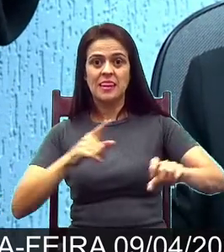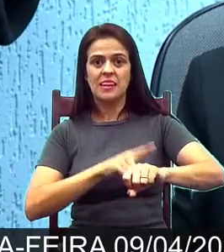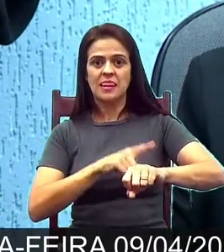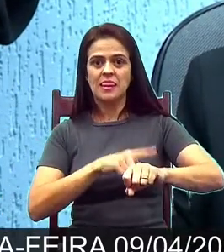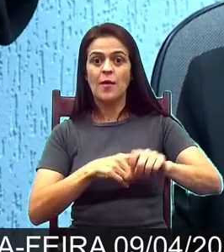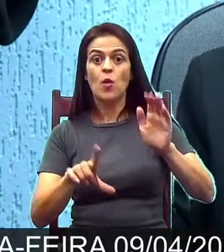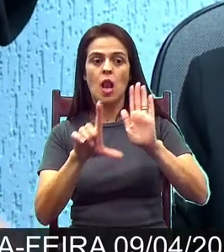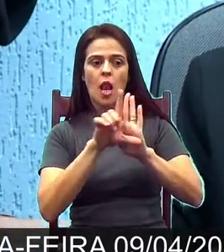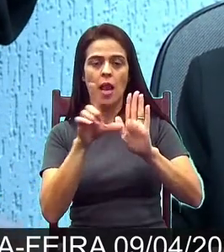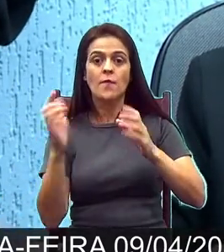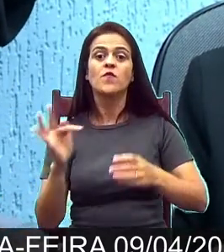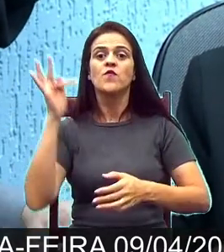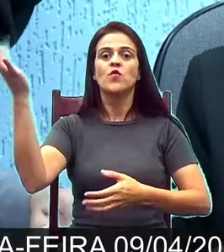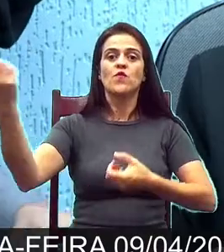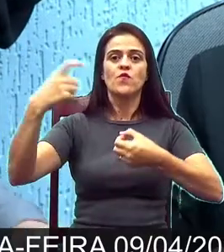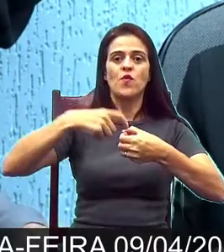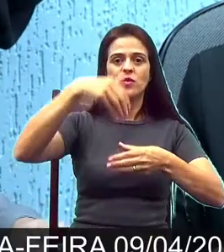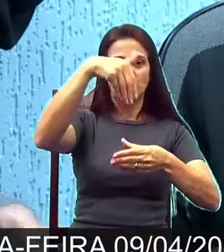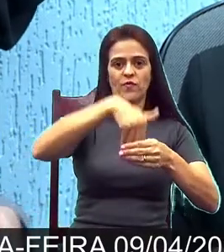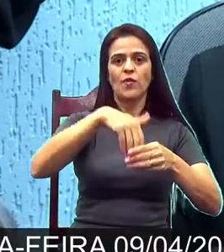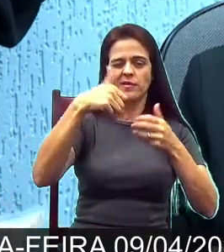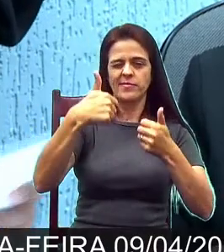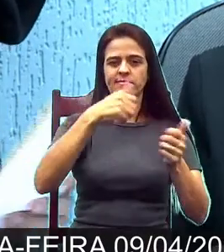retorne à votação.